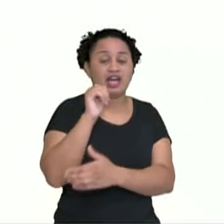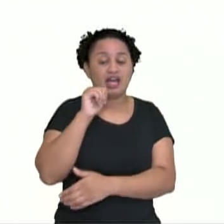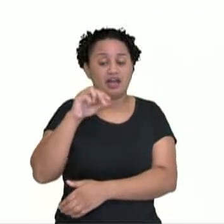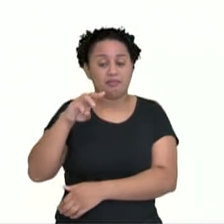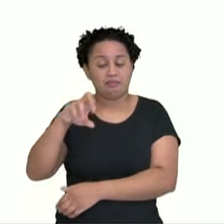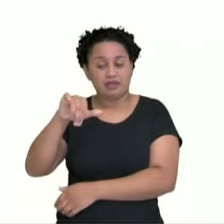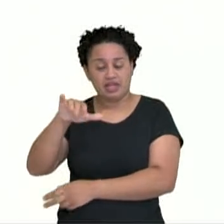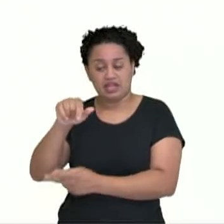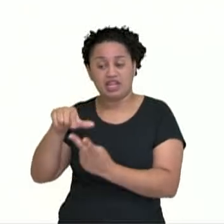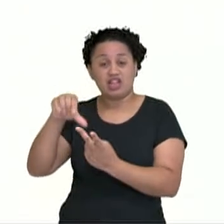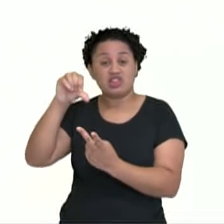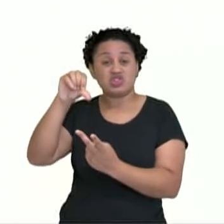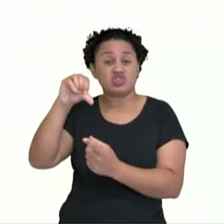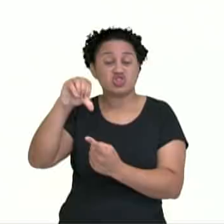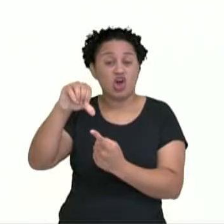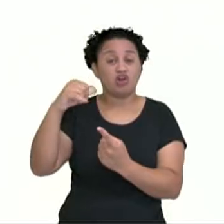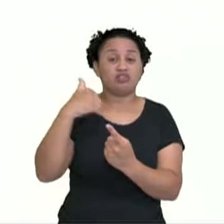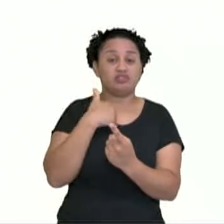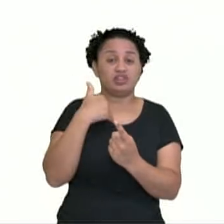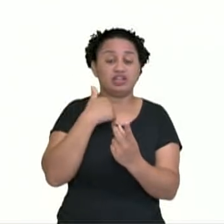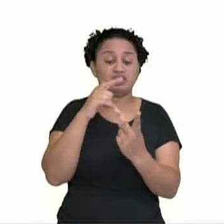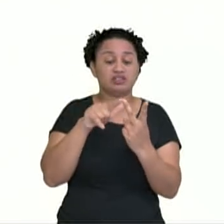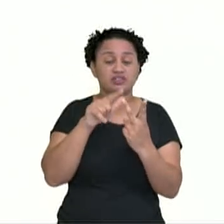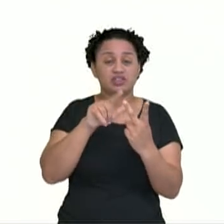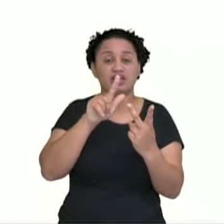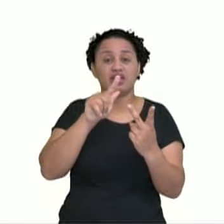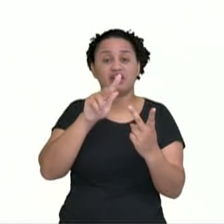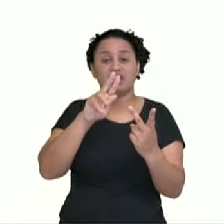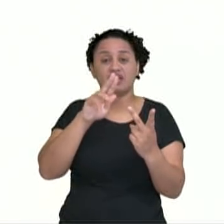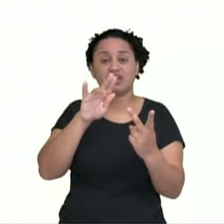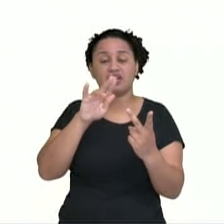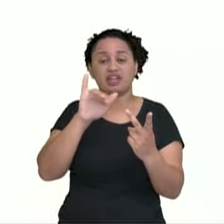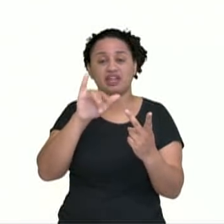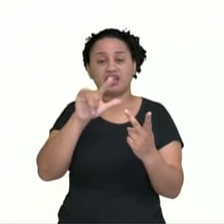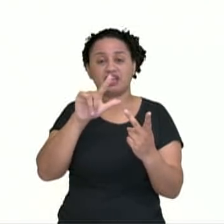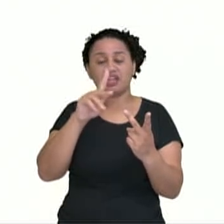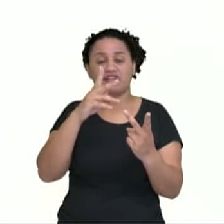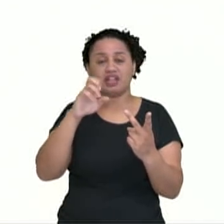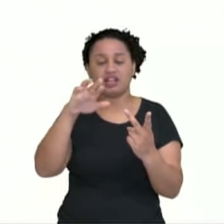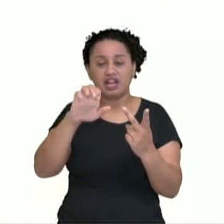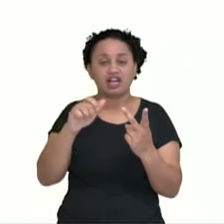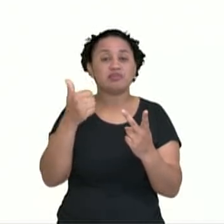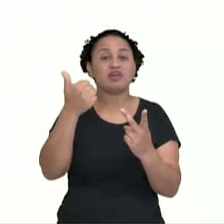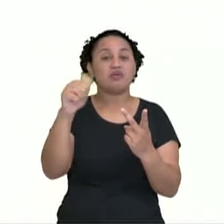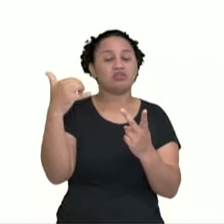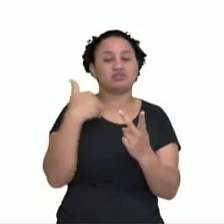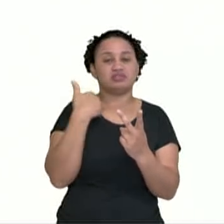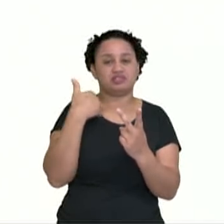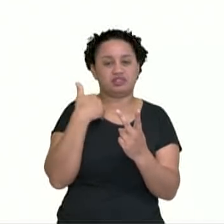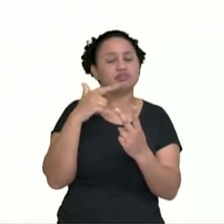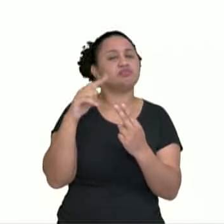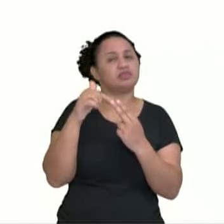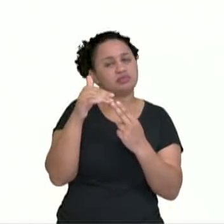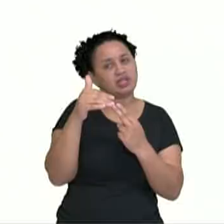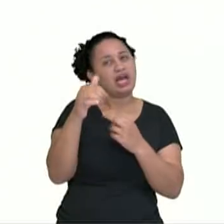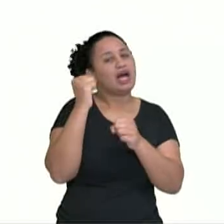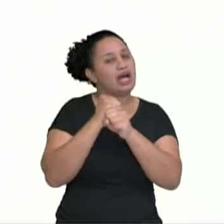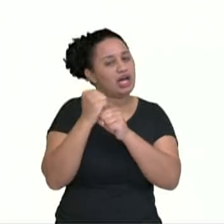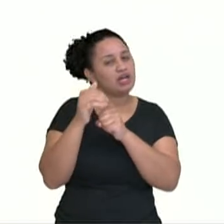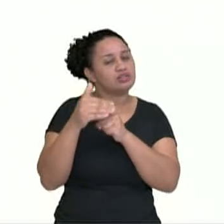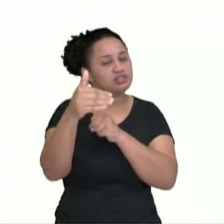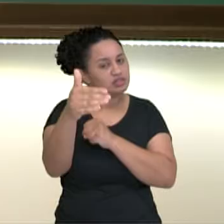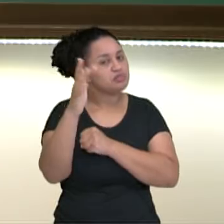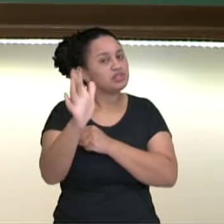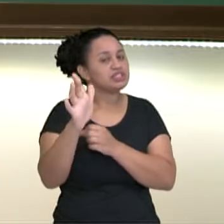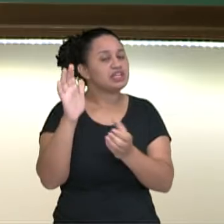e o Guilherme de Orange, ele tinha 14 anos. E eles vão, claro, promulgar o casamento só anos mais à frente.